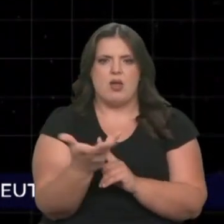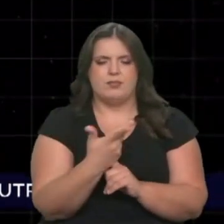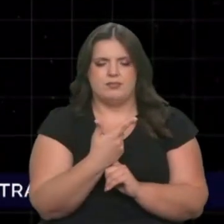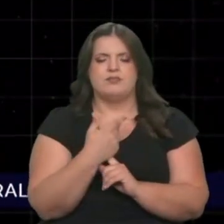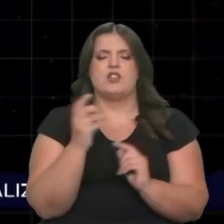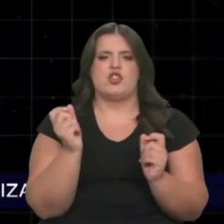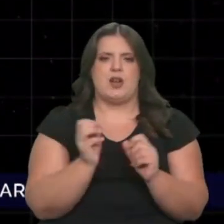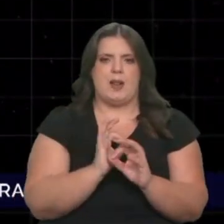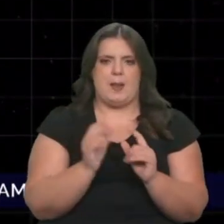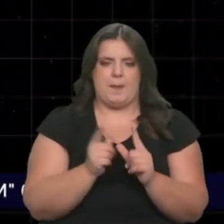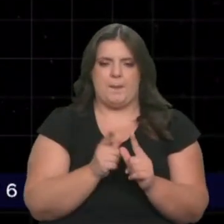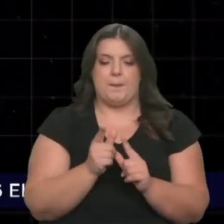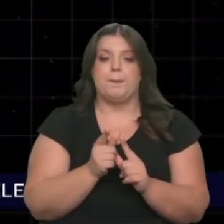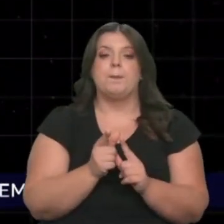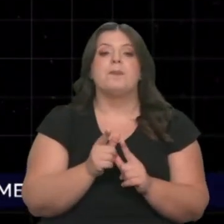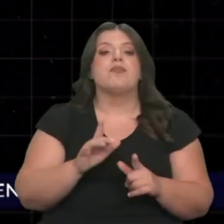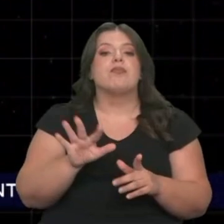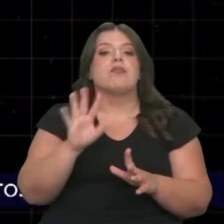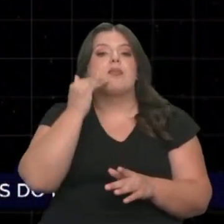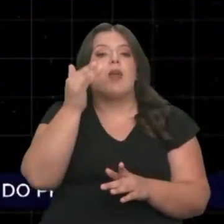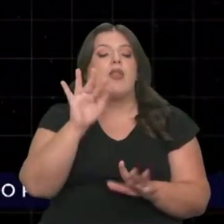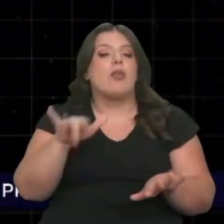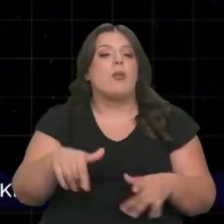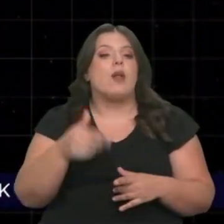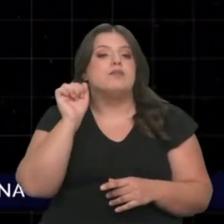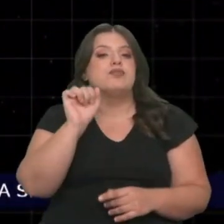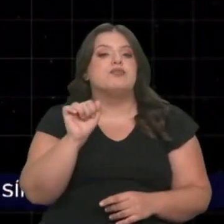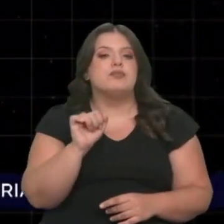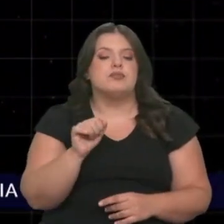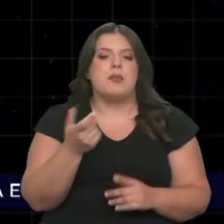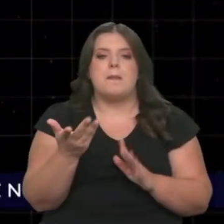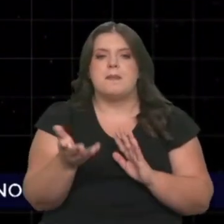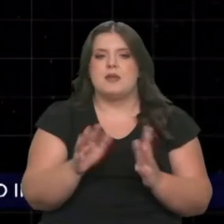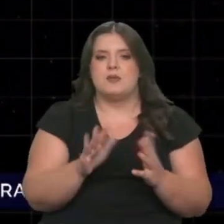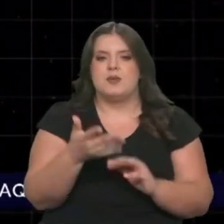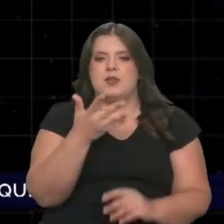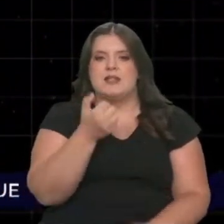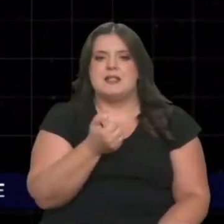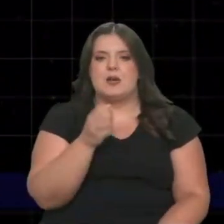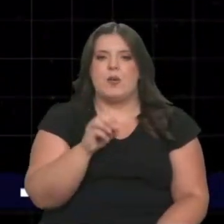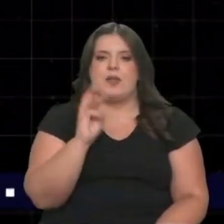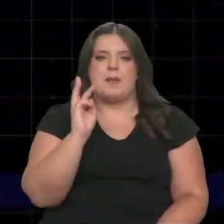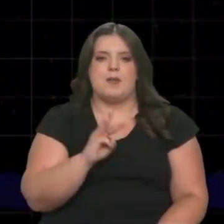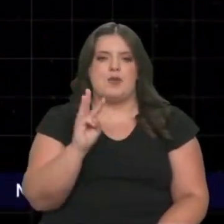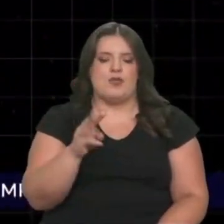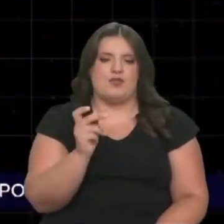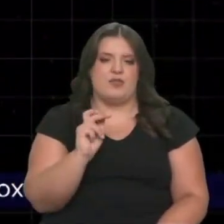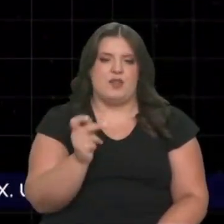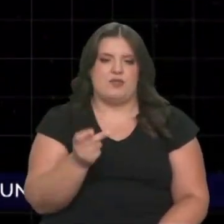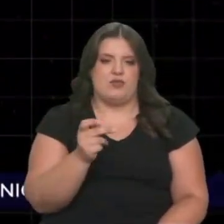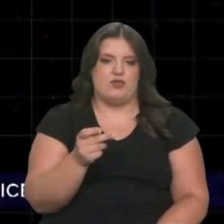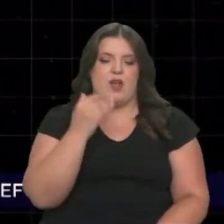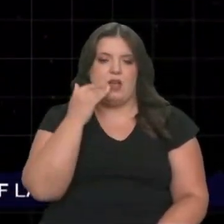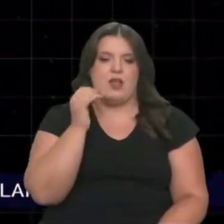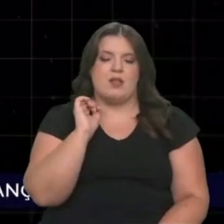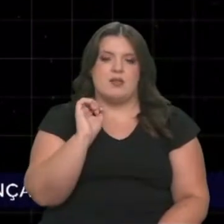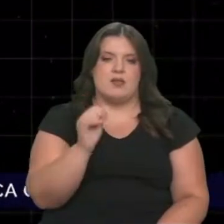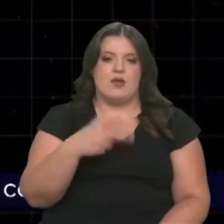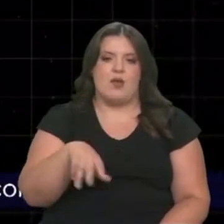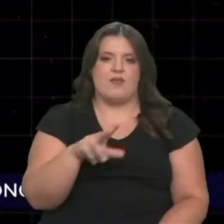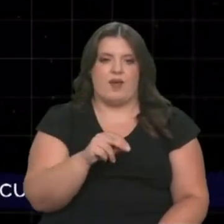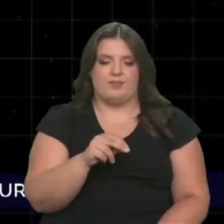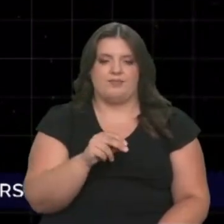estrela. Qual é que é a idade dessa matéria residual? Aproximadamente 50 milhões de anos. A idade, então, a nova